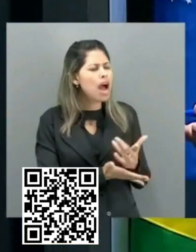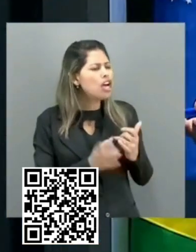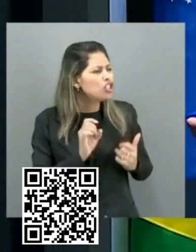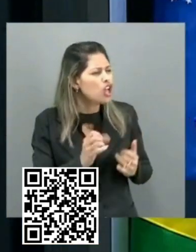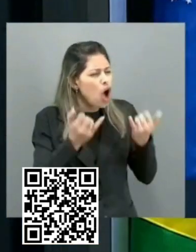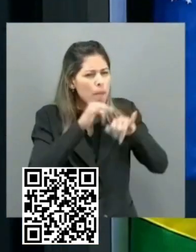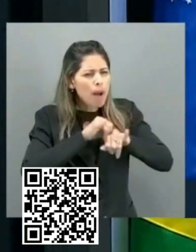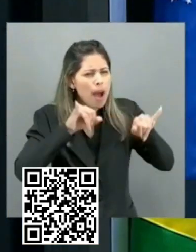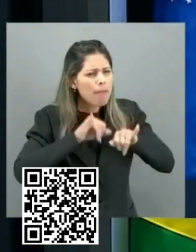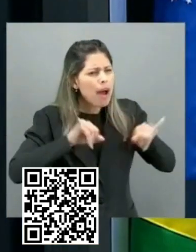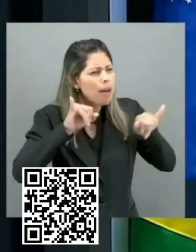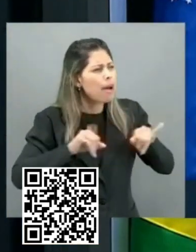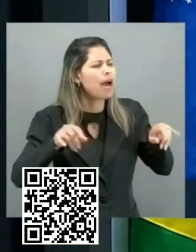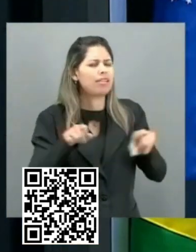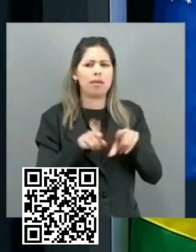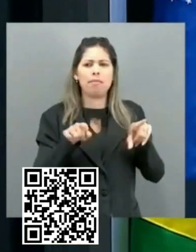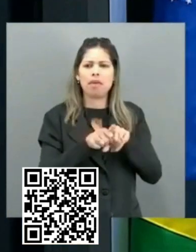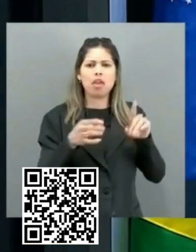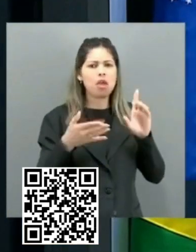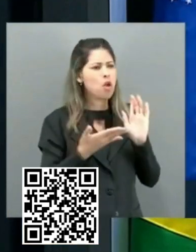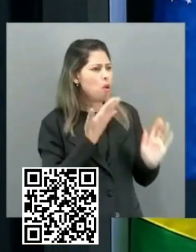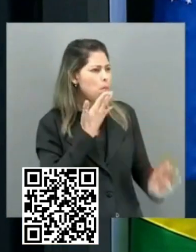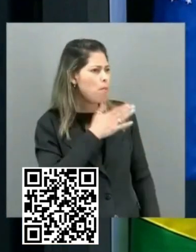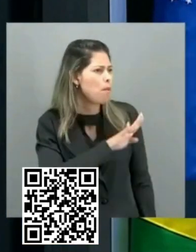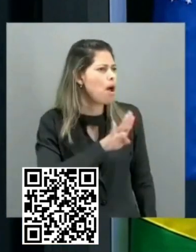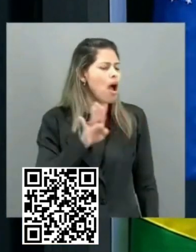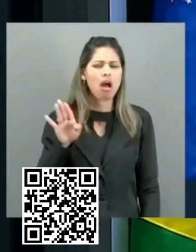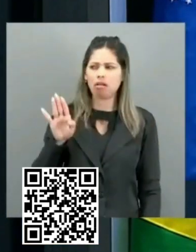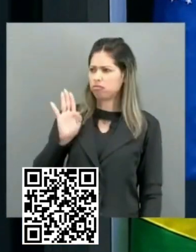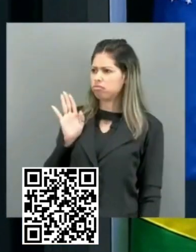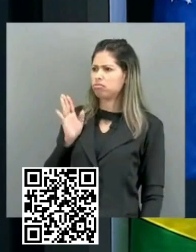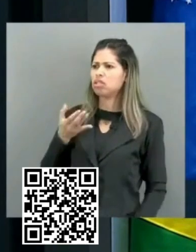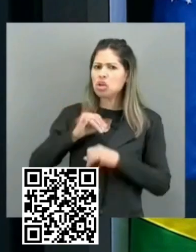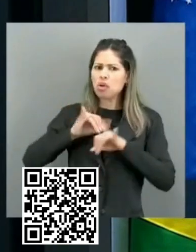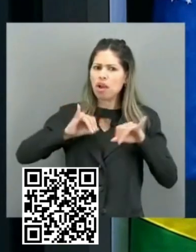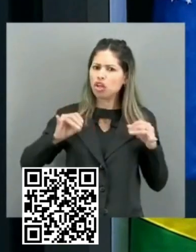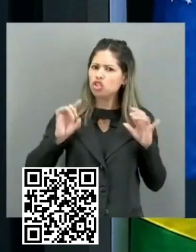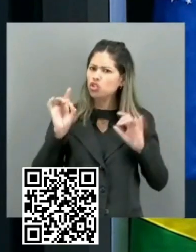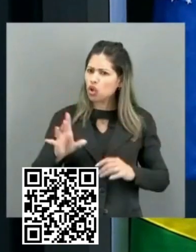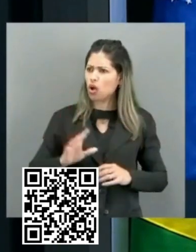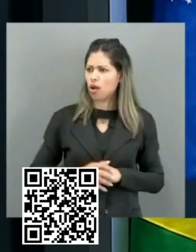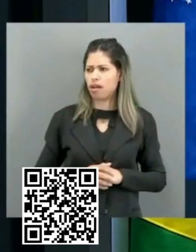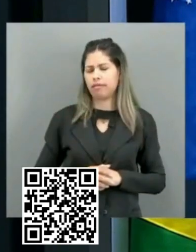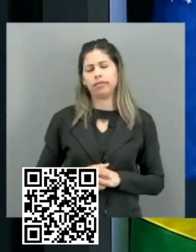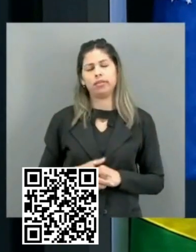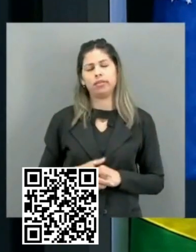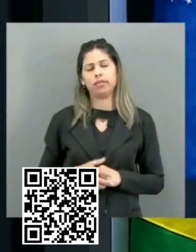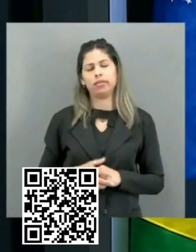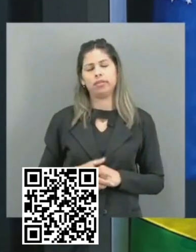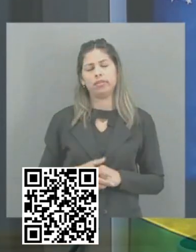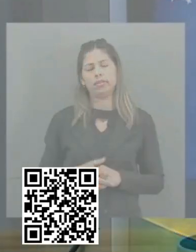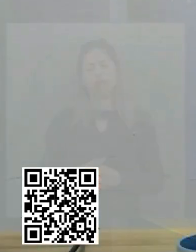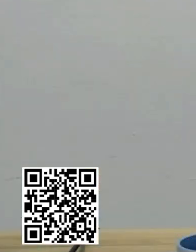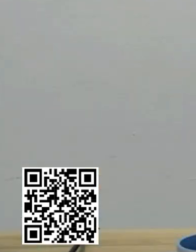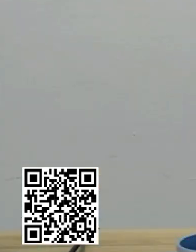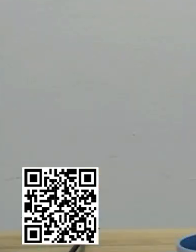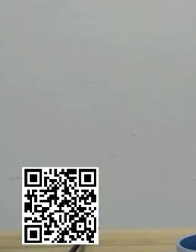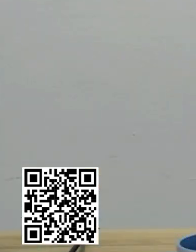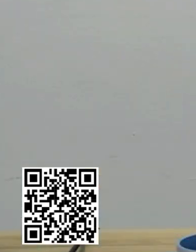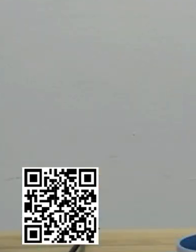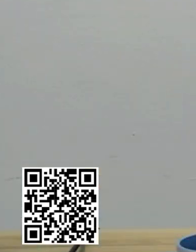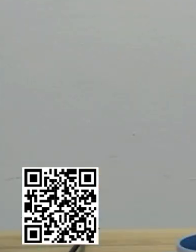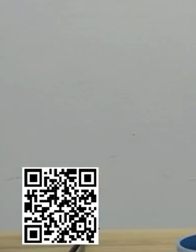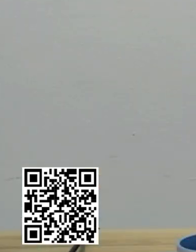Isso não dá para entender, para dizer que está tudo sob controle. Isso é uma verdadeira indecência, isso sim.